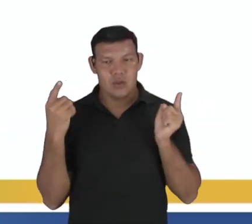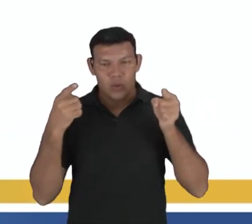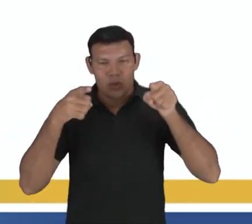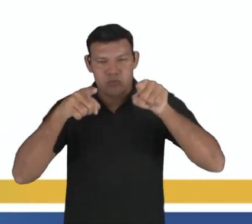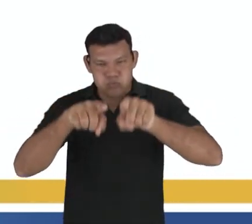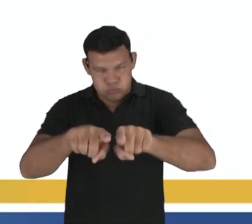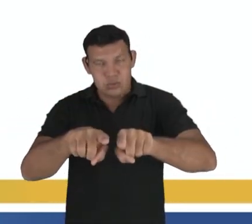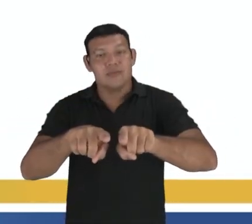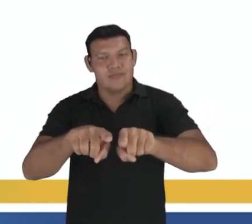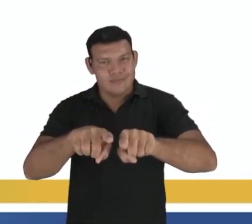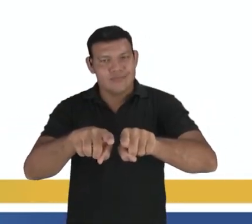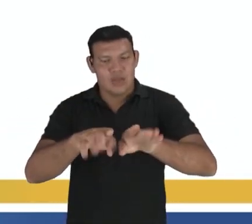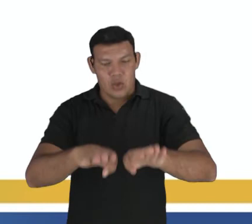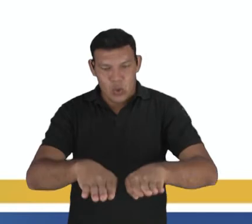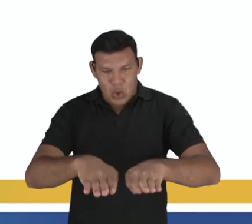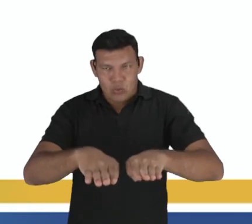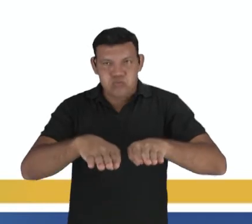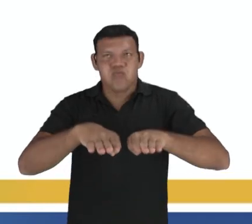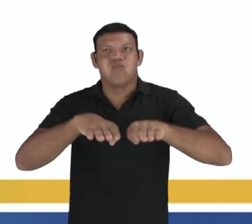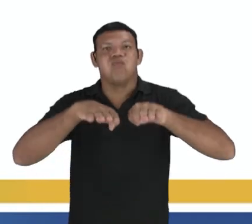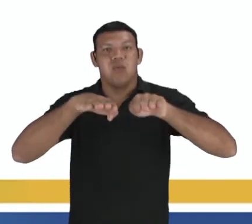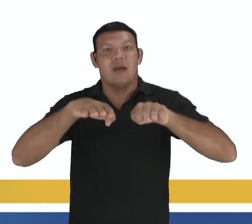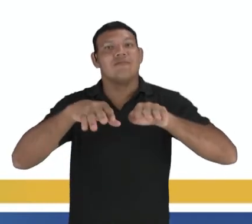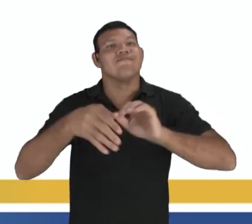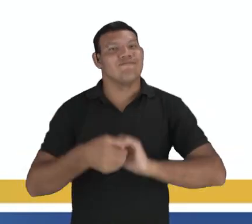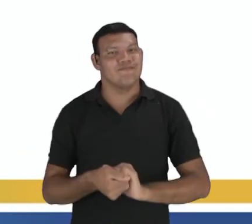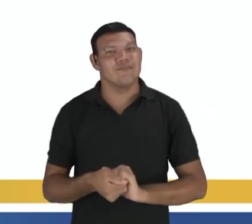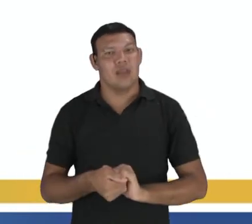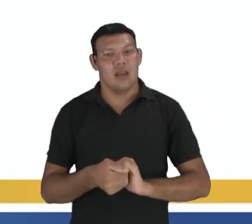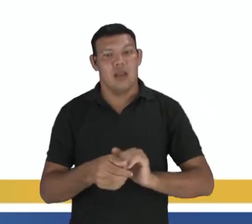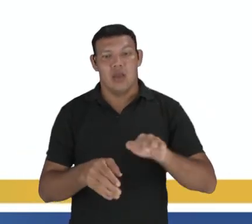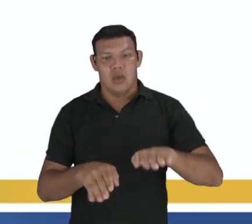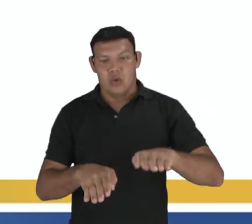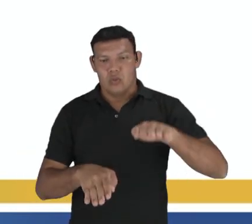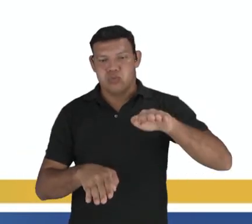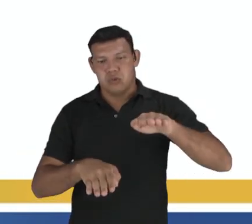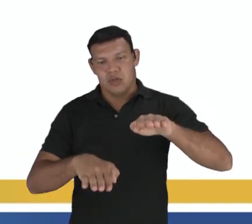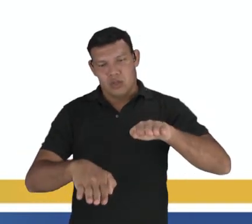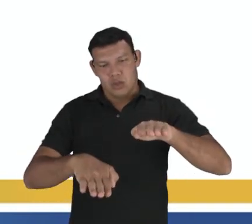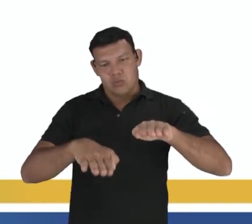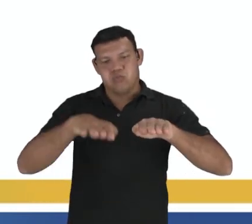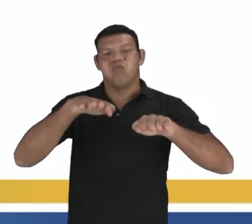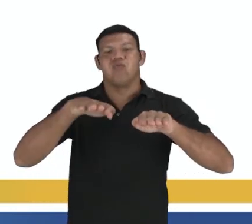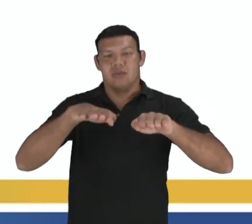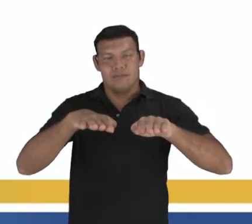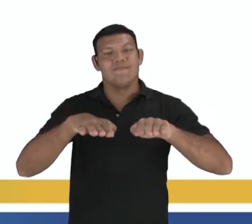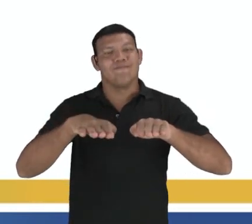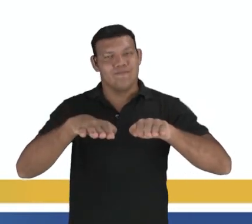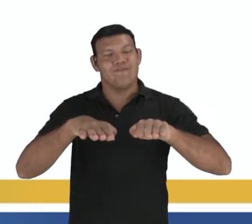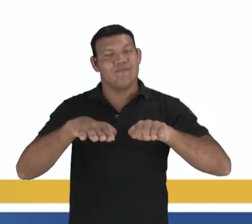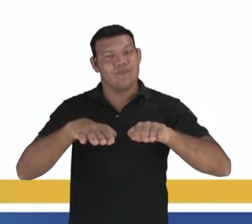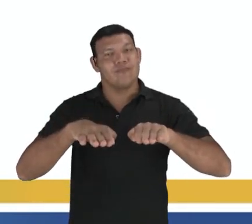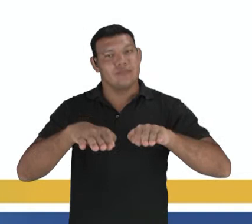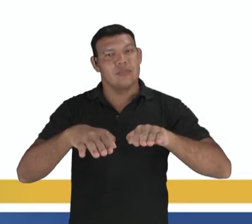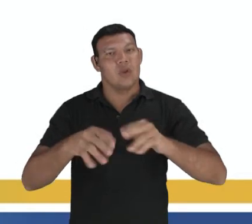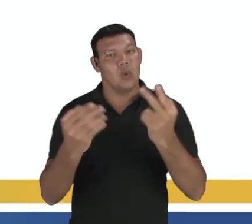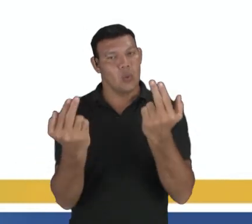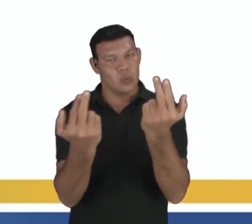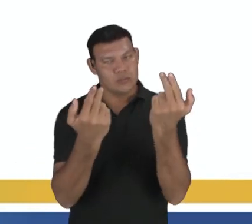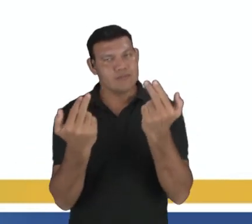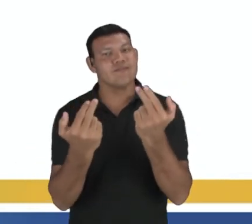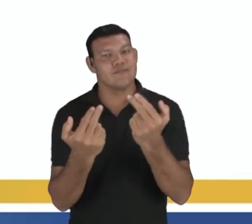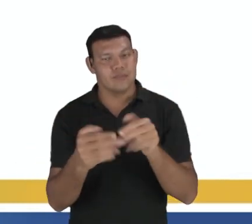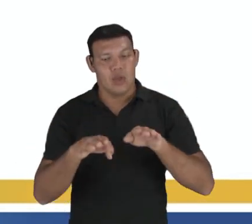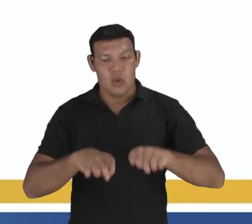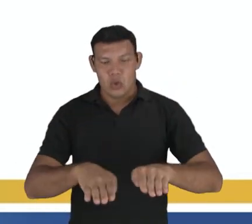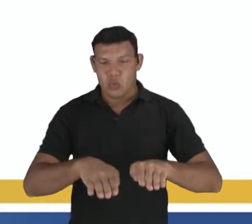mesmo sentido, ou seja, quando uma cresce e a outra cresce proporcionalmente, então ela